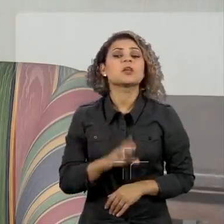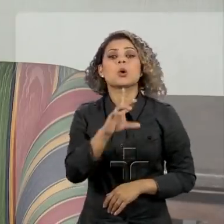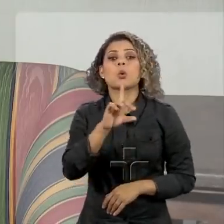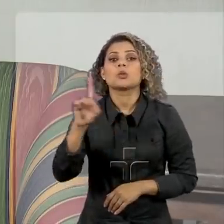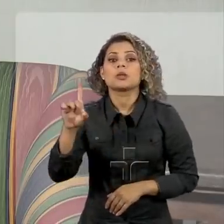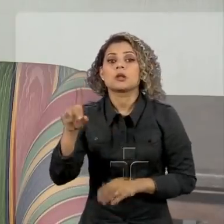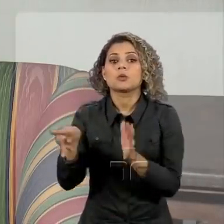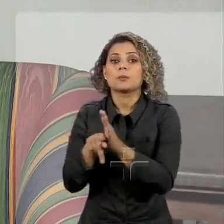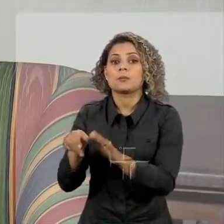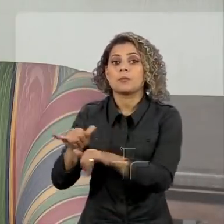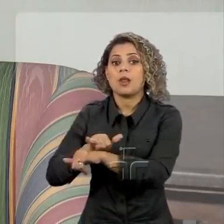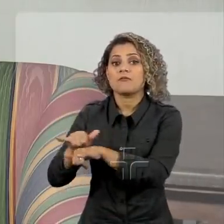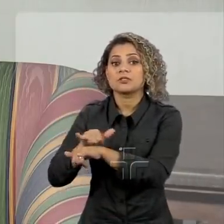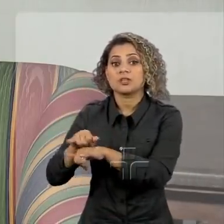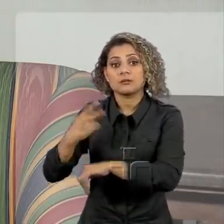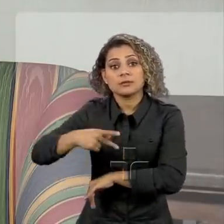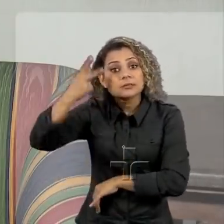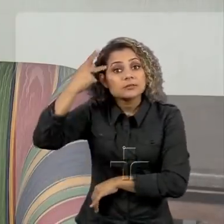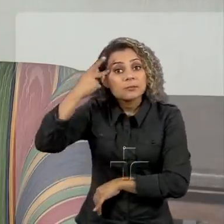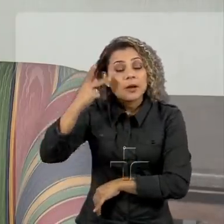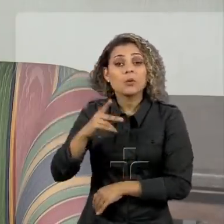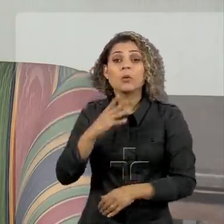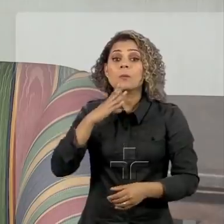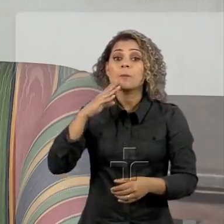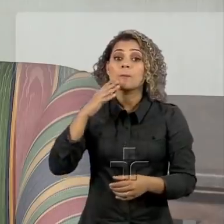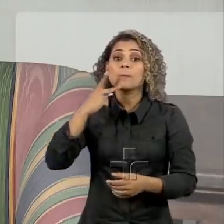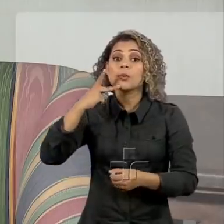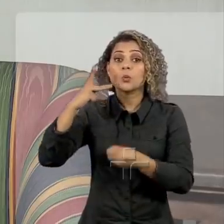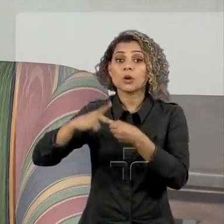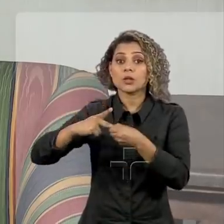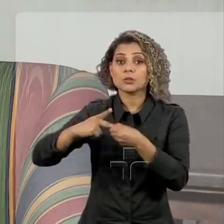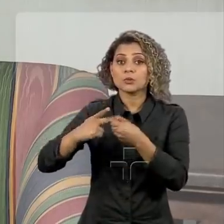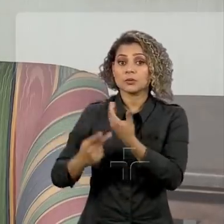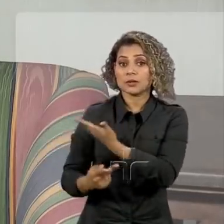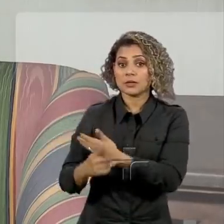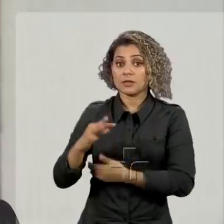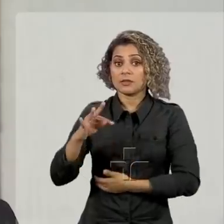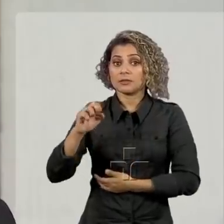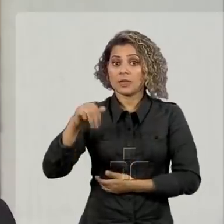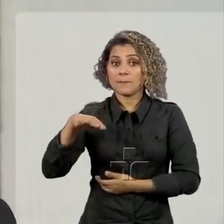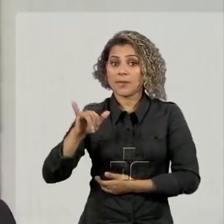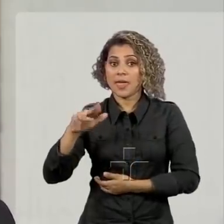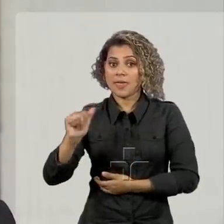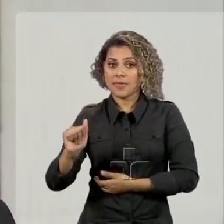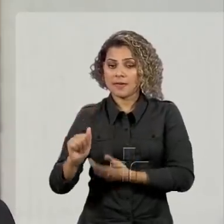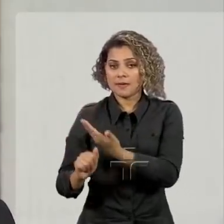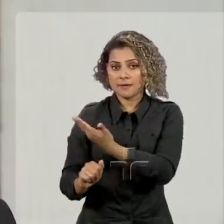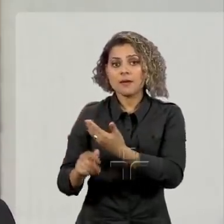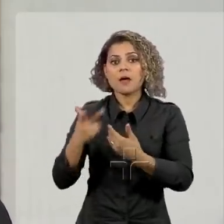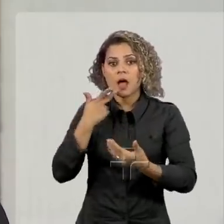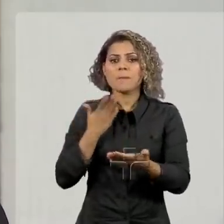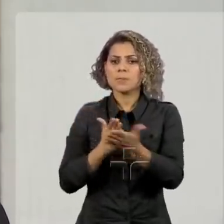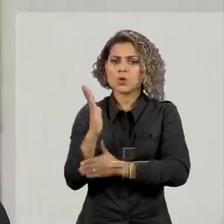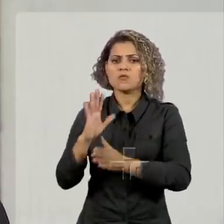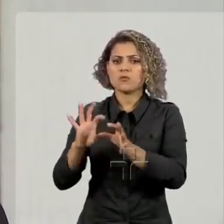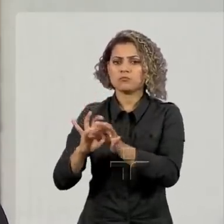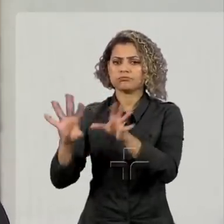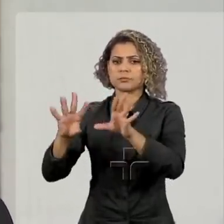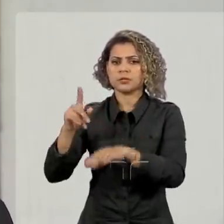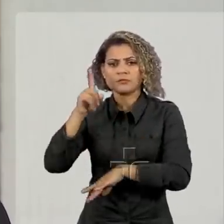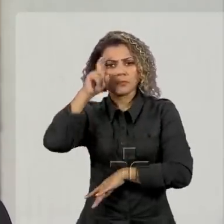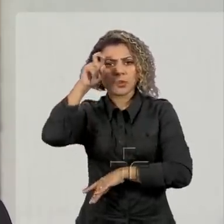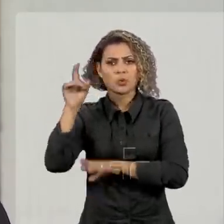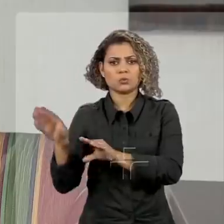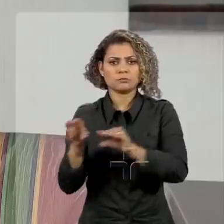Coordenadora da Lava Jato em São Paulo, a procuradora da República, Tameia Danelon, aprovou a ida de Sérgio Moro para o Ministério